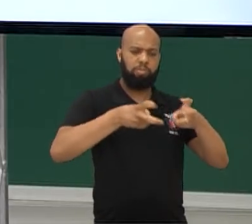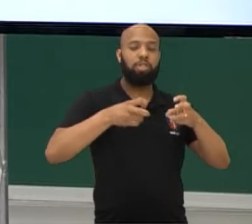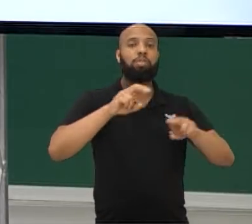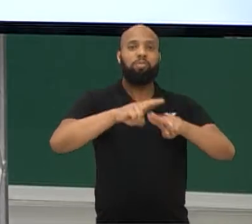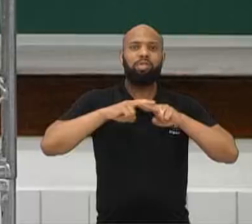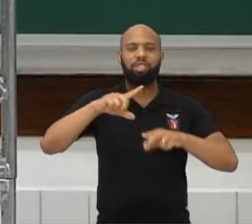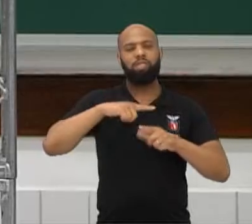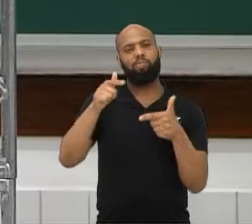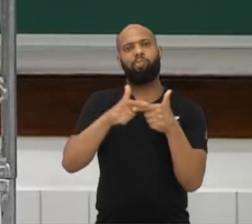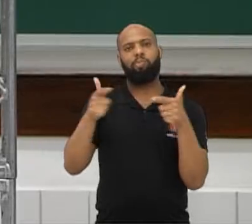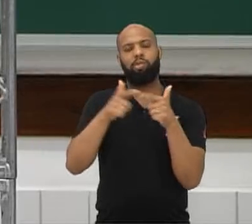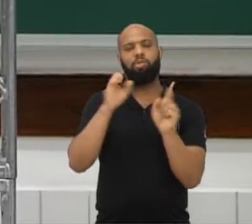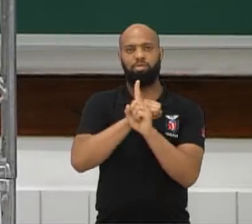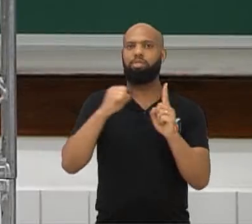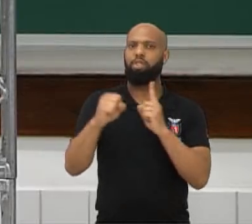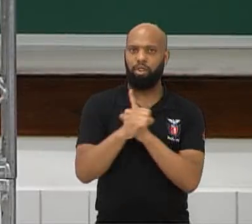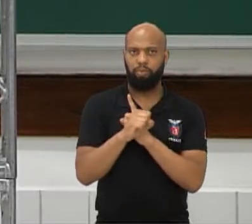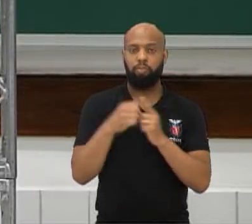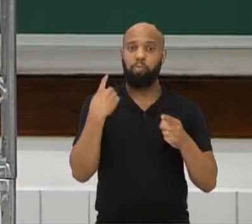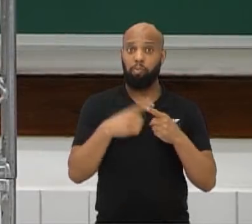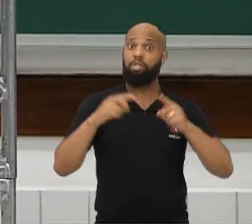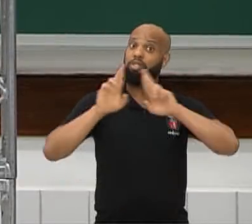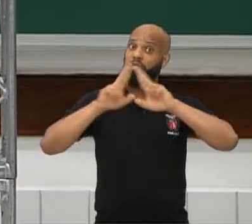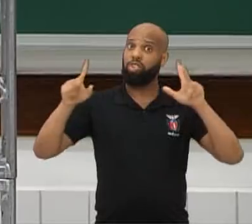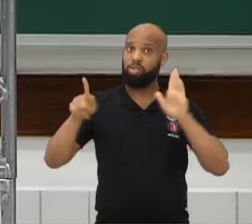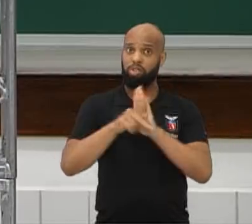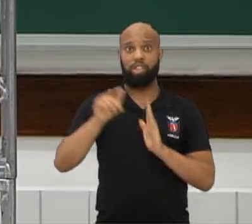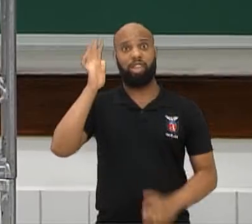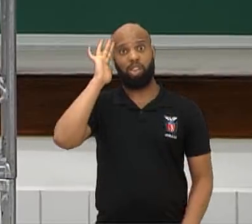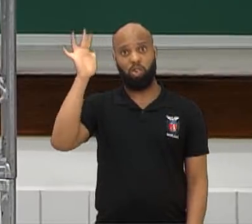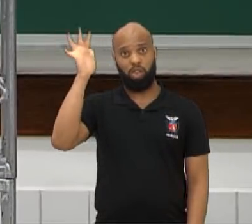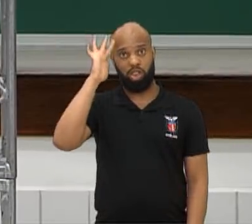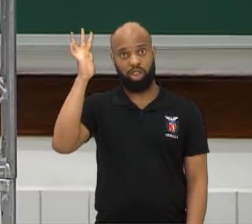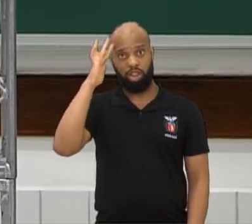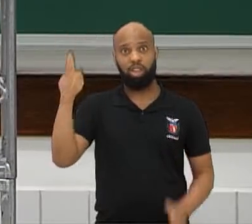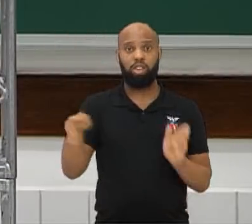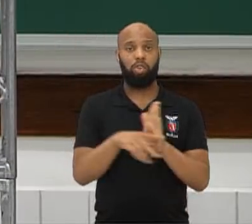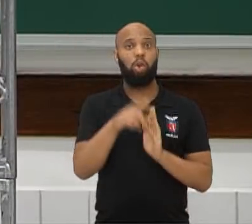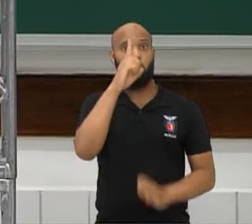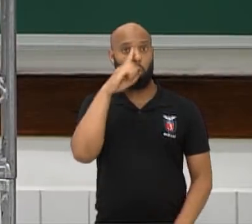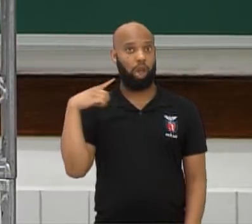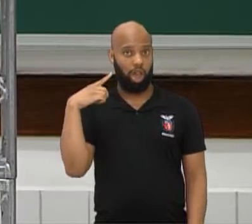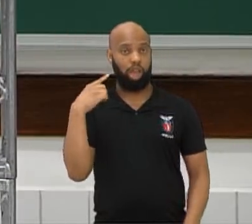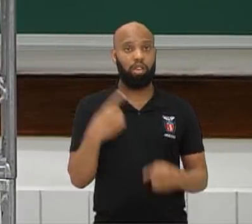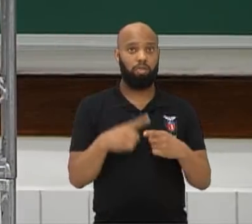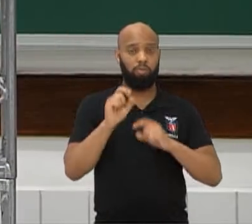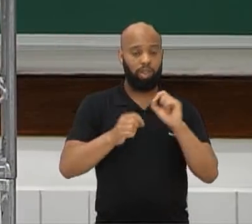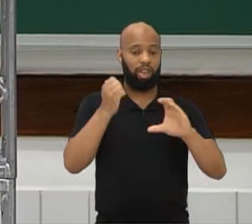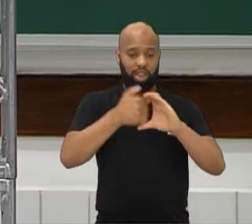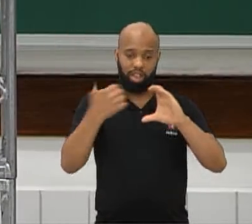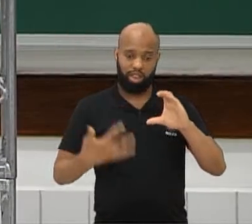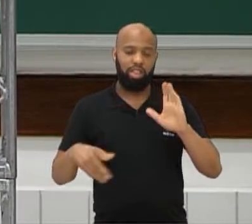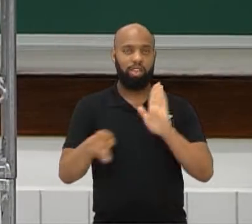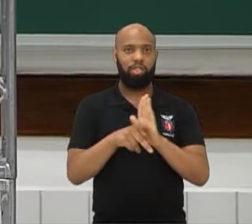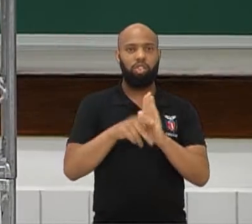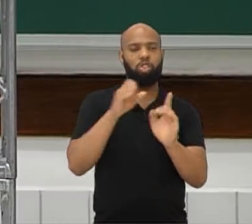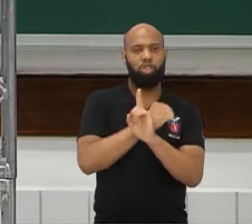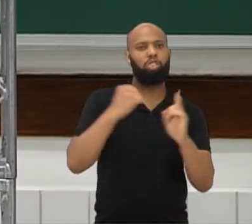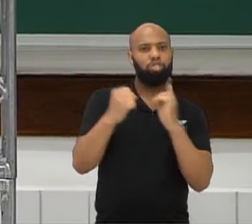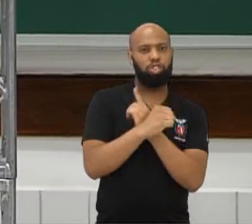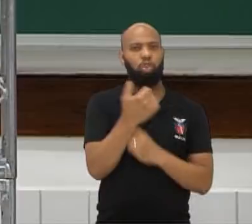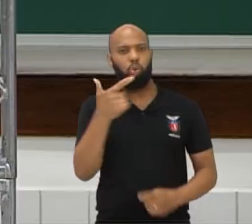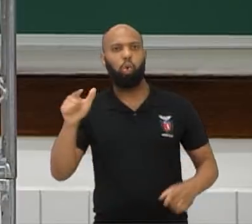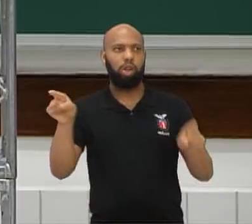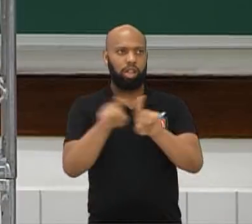problemas sociais. Vejam que aqui é bem diferente da teoria do Durkheim, essa é uma característica da sociologia, né, e de outras